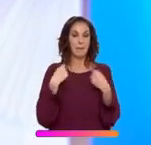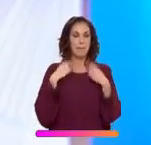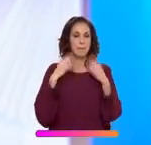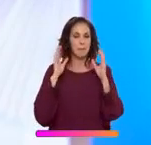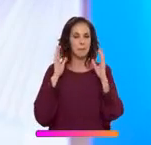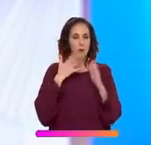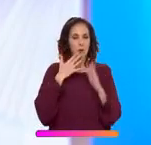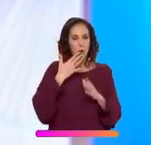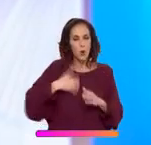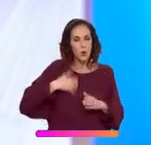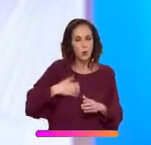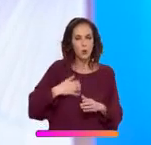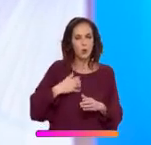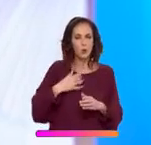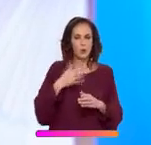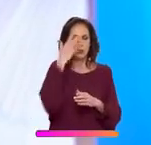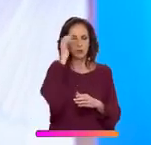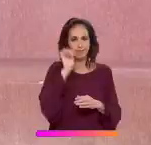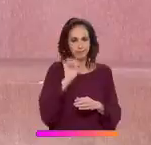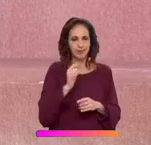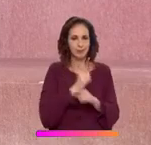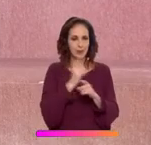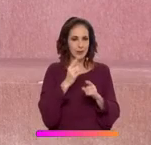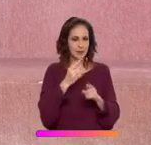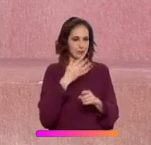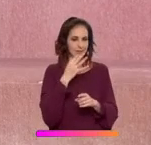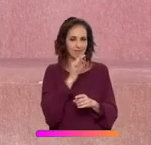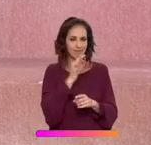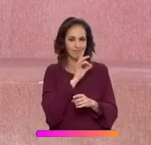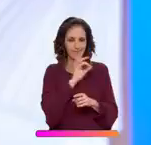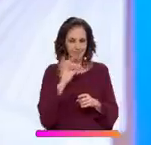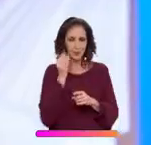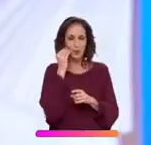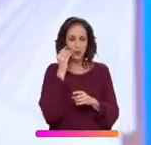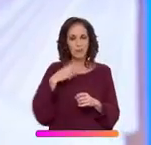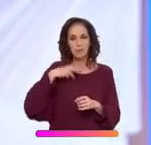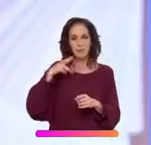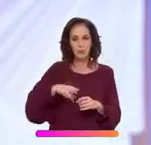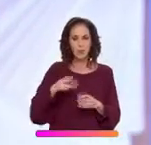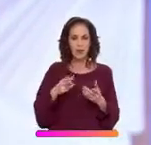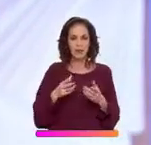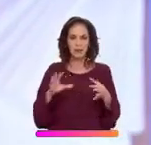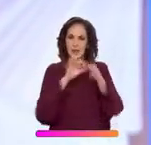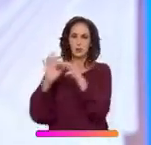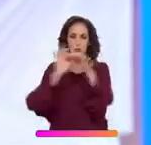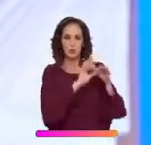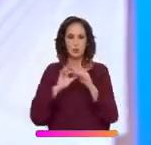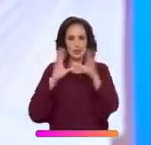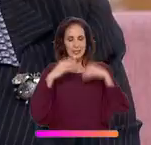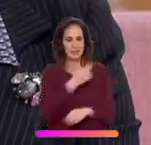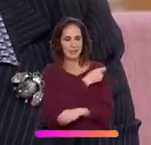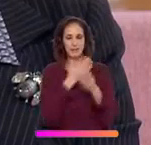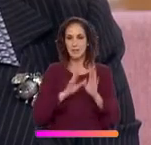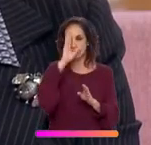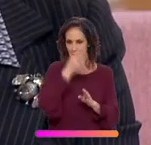país se une desta forma. Mas nós fomos saber o que é que as pessoas pensam de tudo isto.